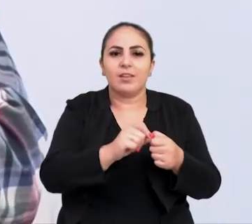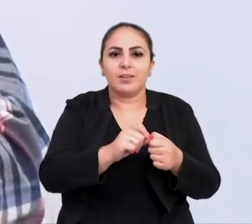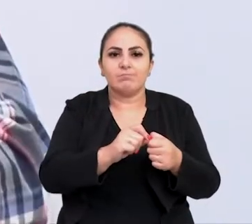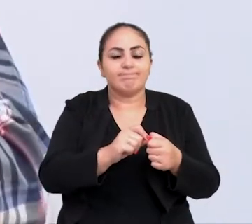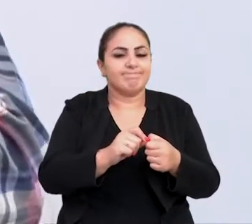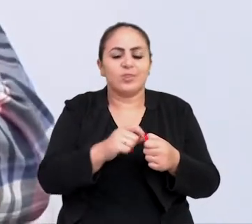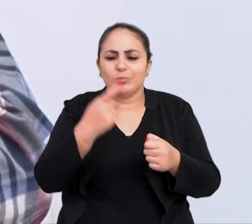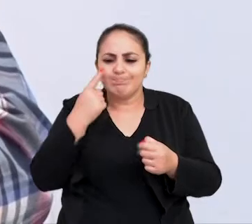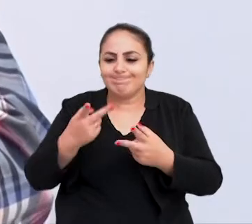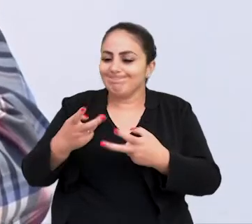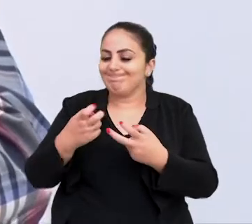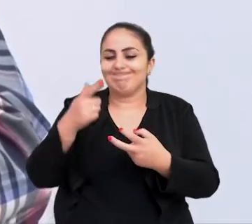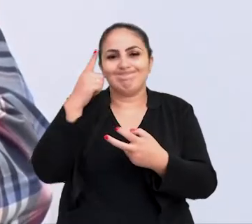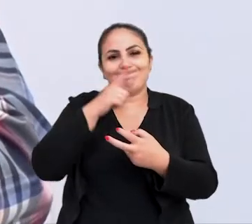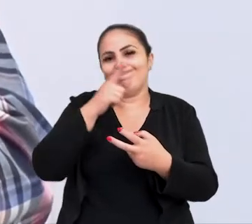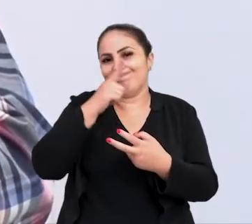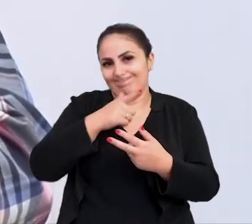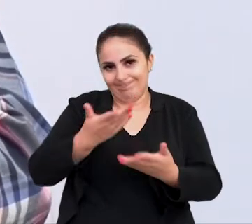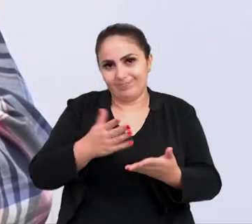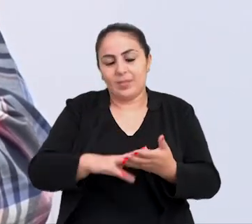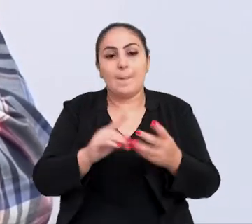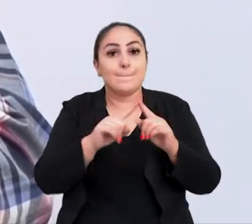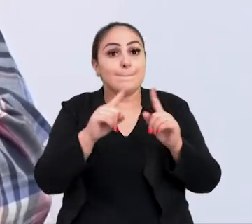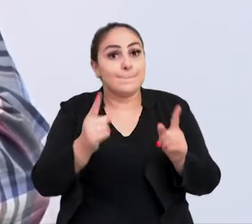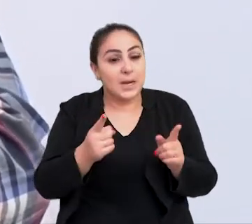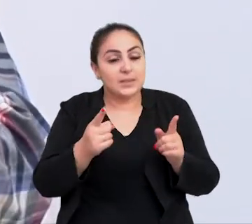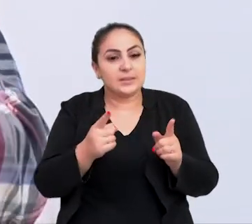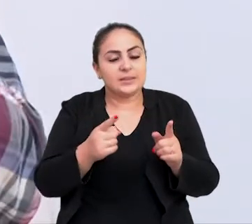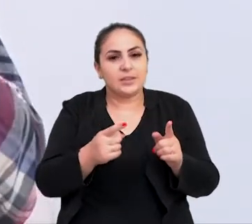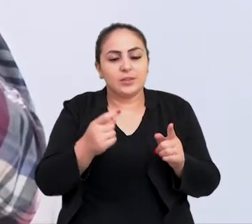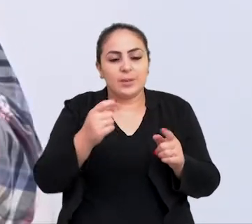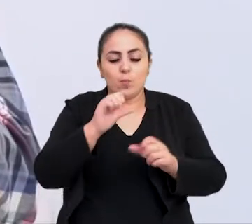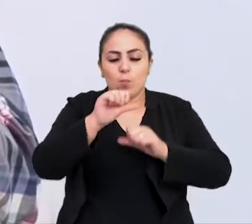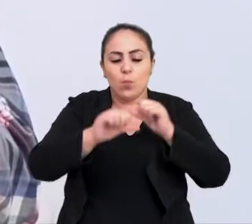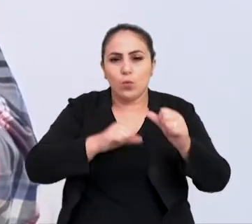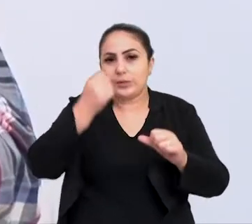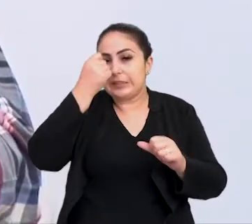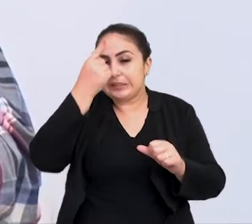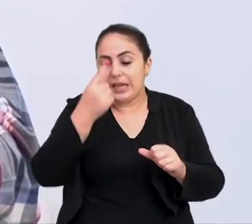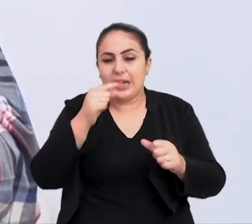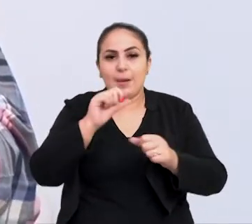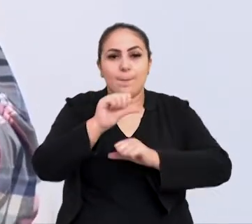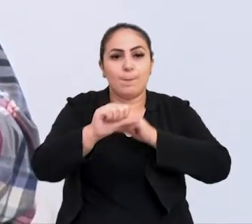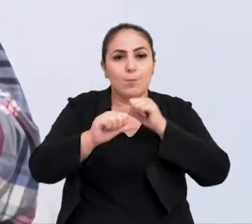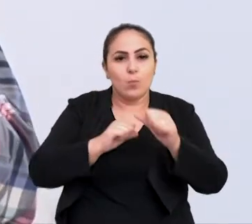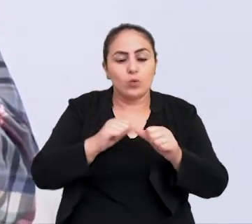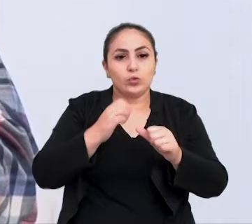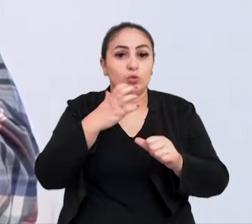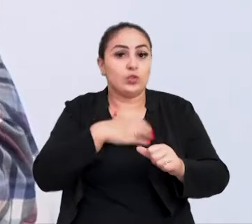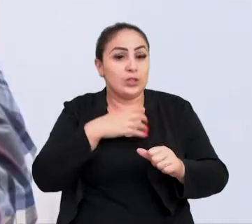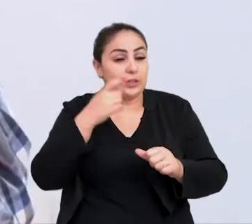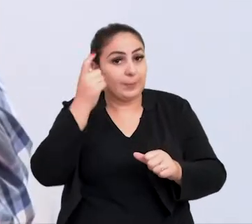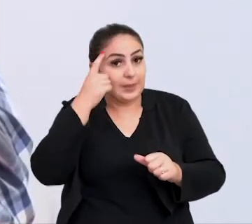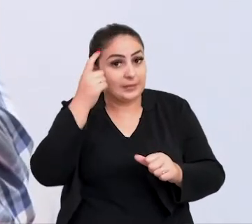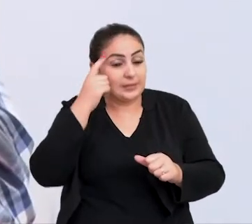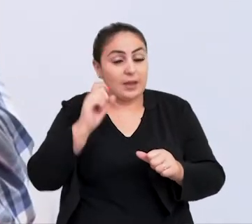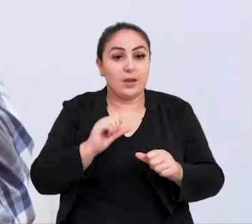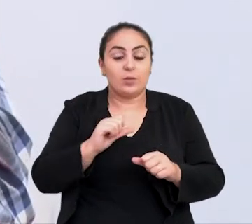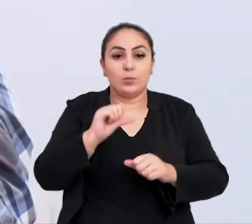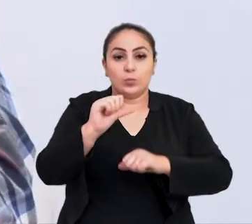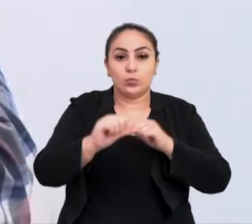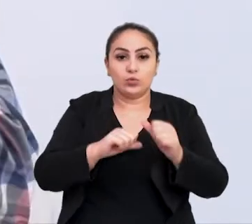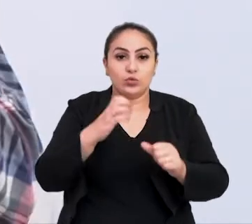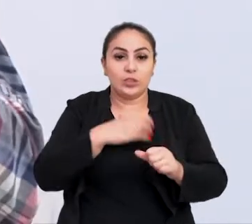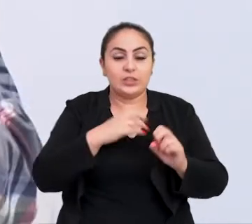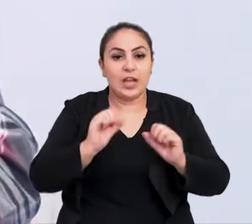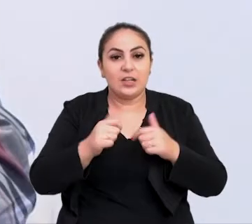fazer poderia ser feito. Mas recicla as ideias, recicla a forma de pensar, a forma de